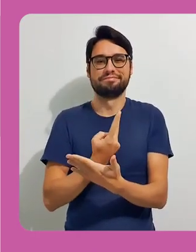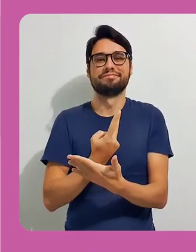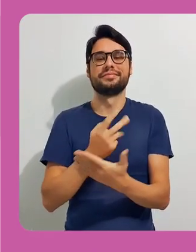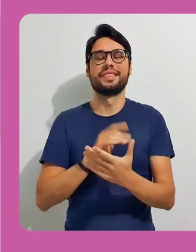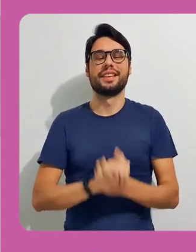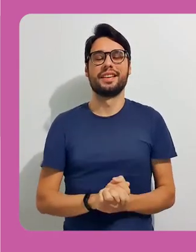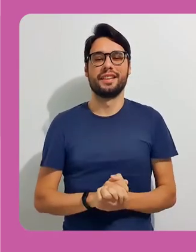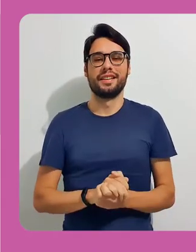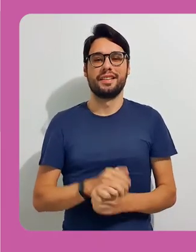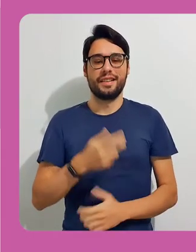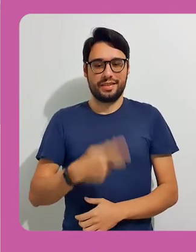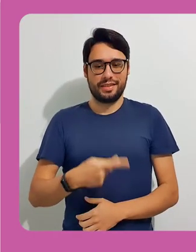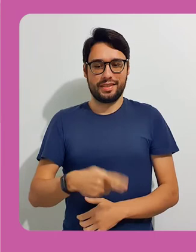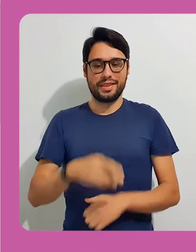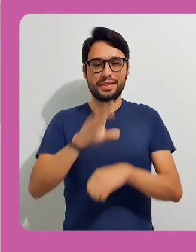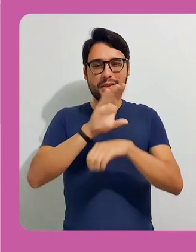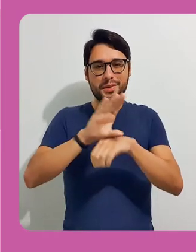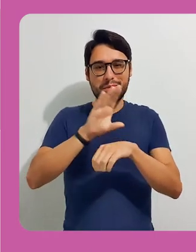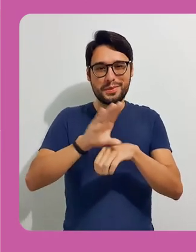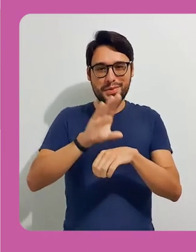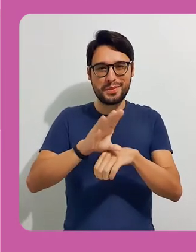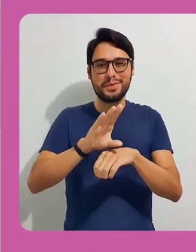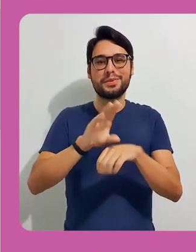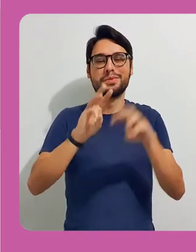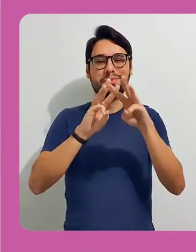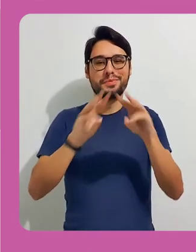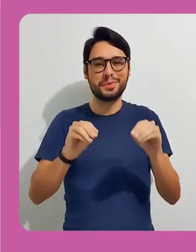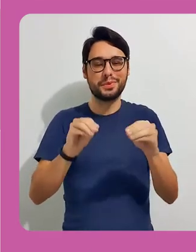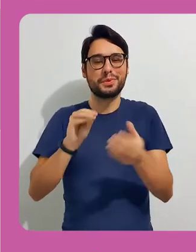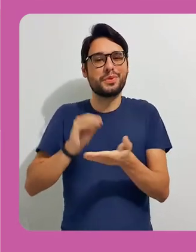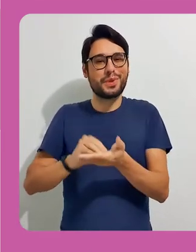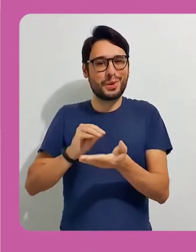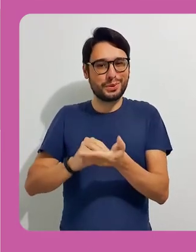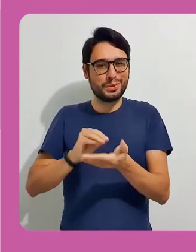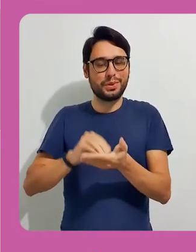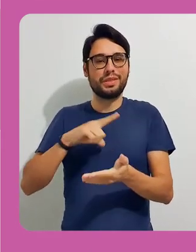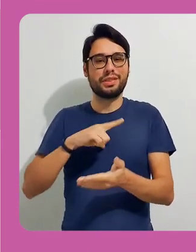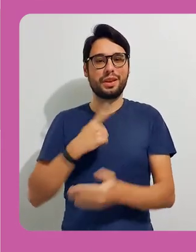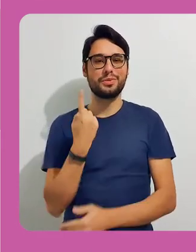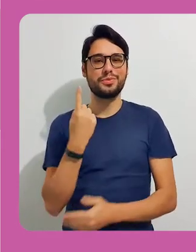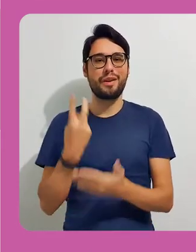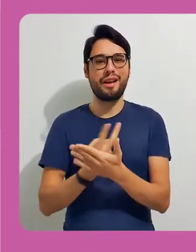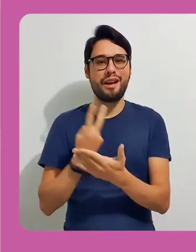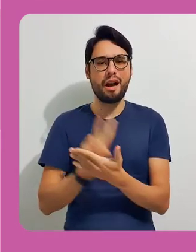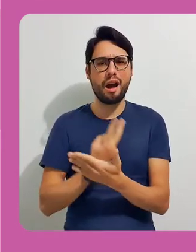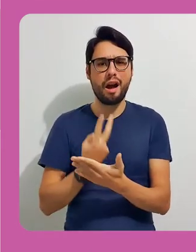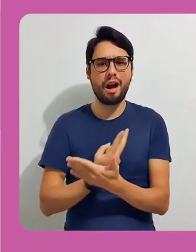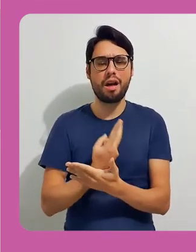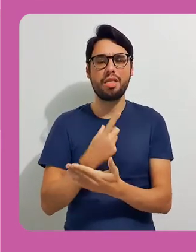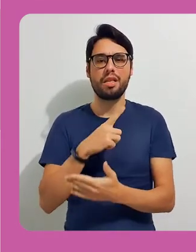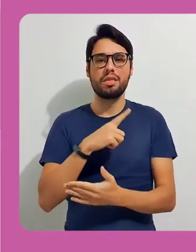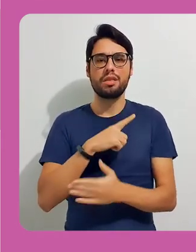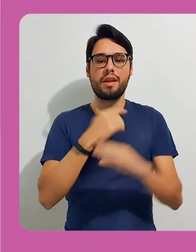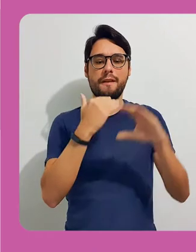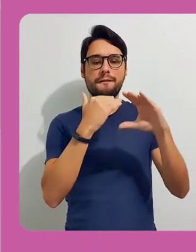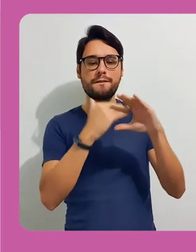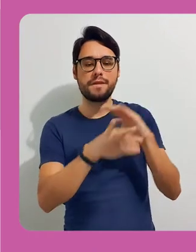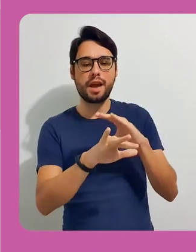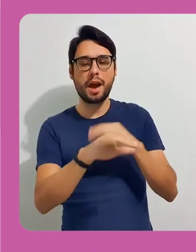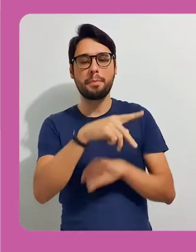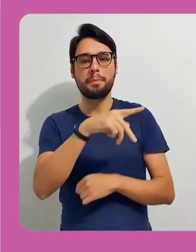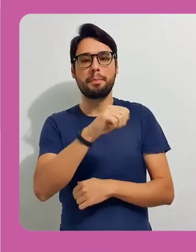aconteceu nesse nosso curso não é faltou dizer ali por exemplo esse aqui é o erro que tinha